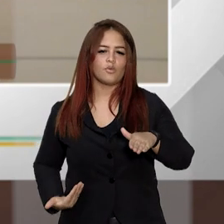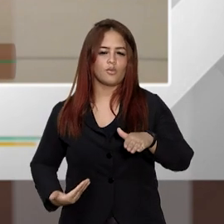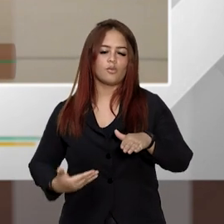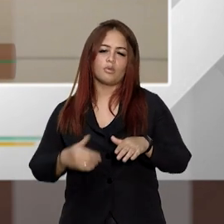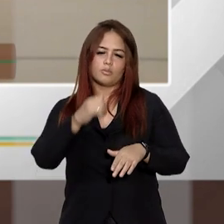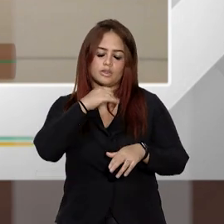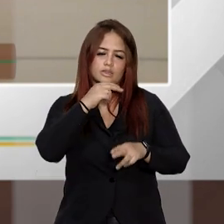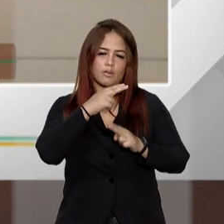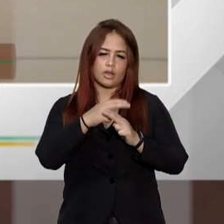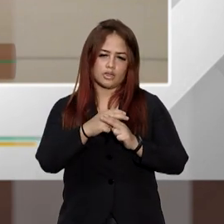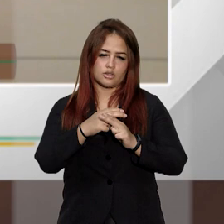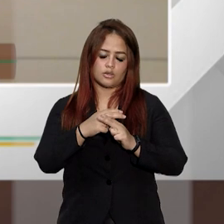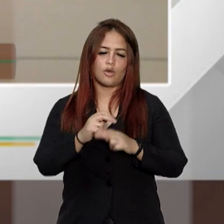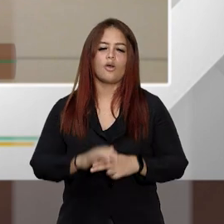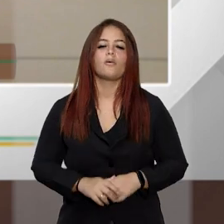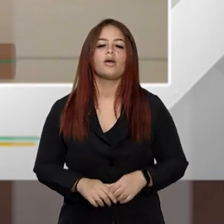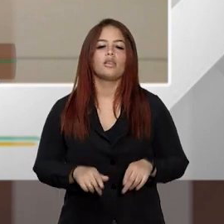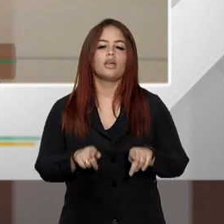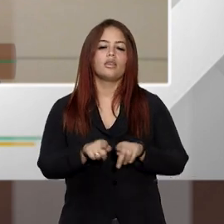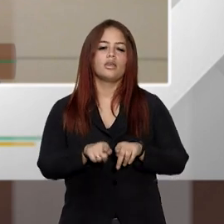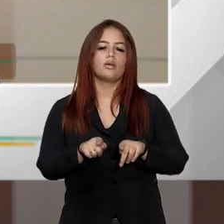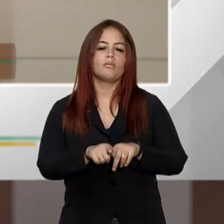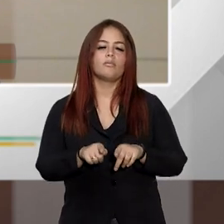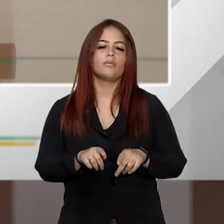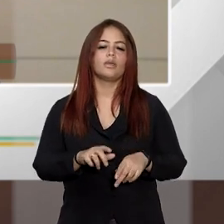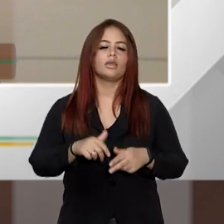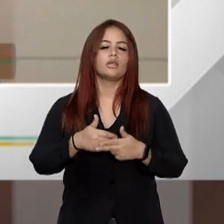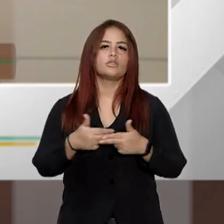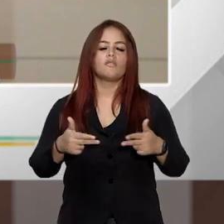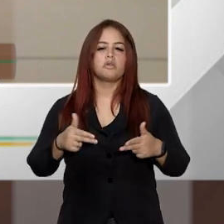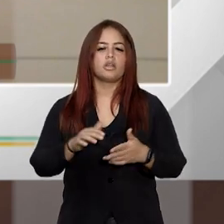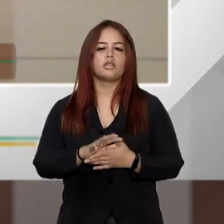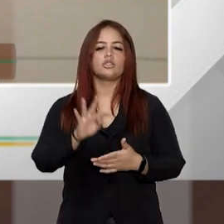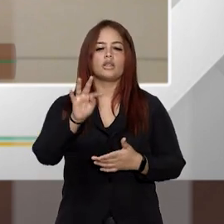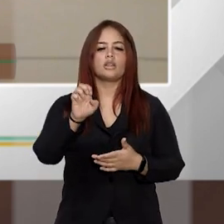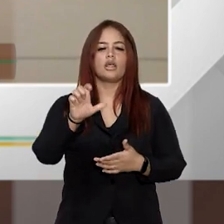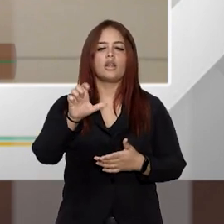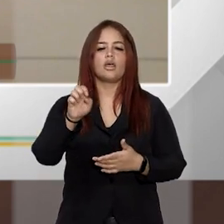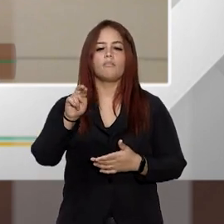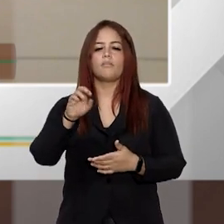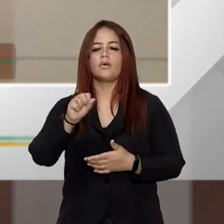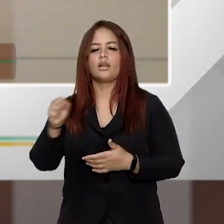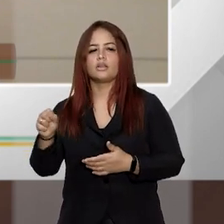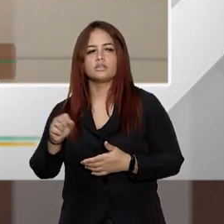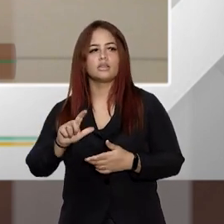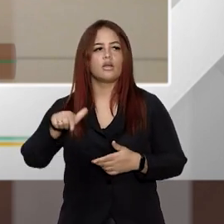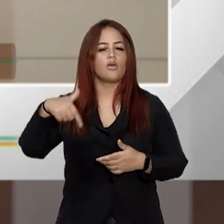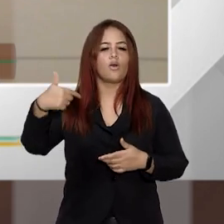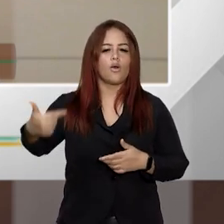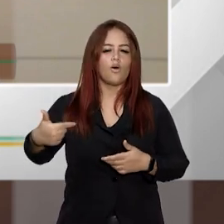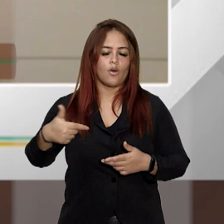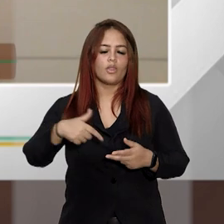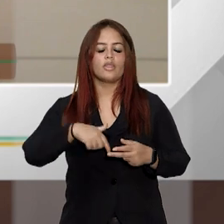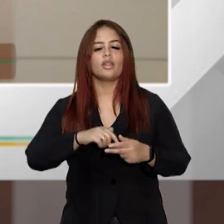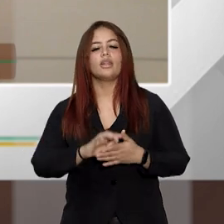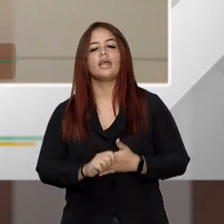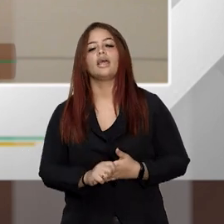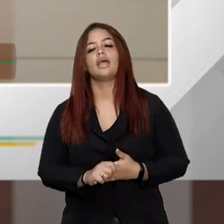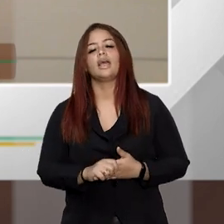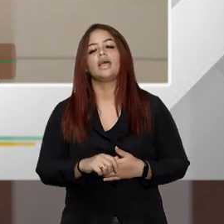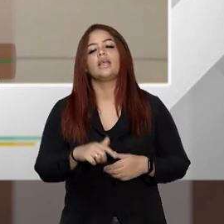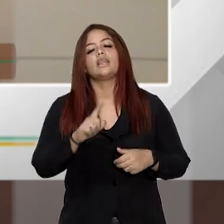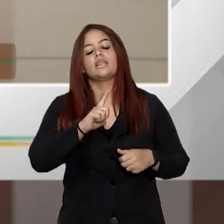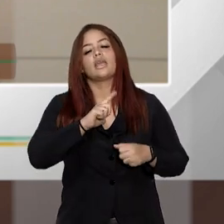empresa pública como a Caixa Econômica, a Empresa Brasileira de Correios e Telégrafos, e nessas outras hipóteses já caímos no regramento